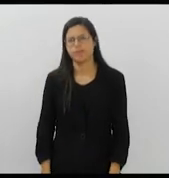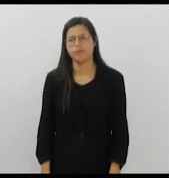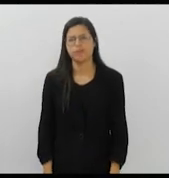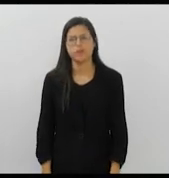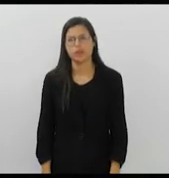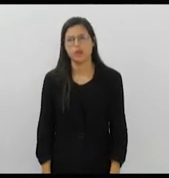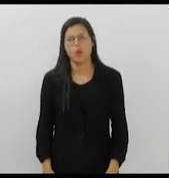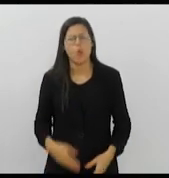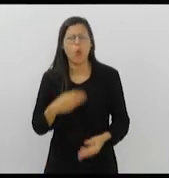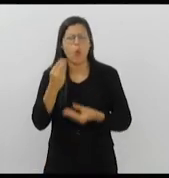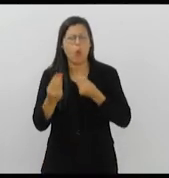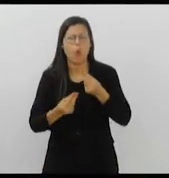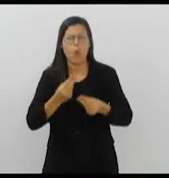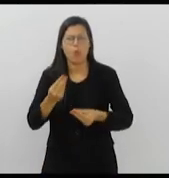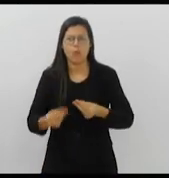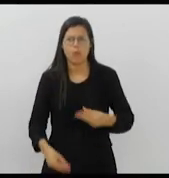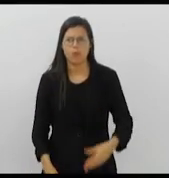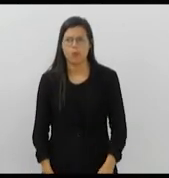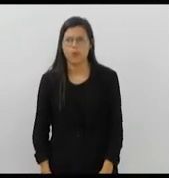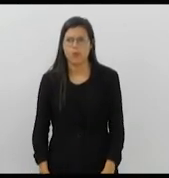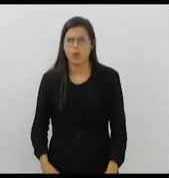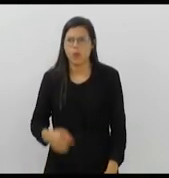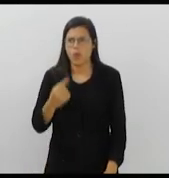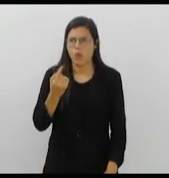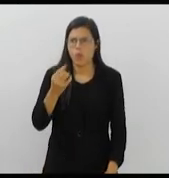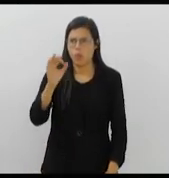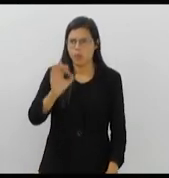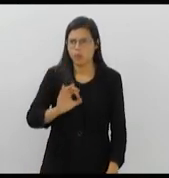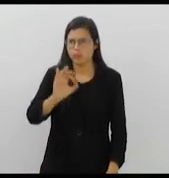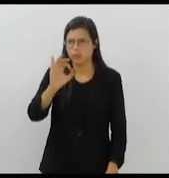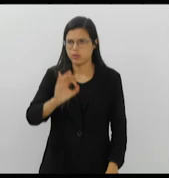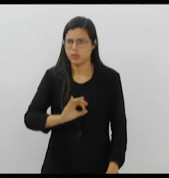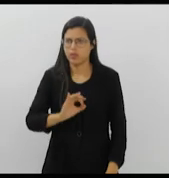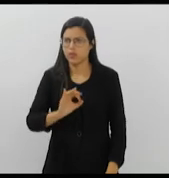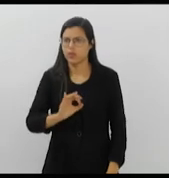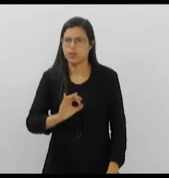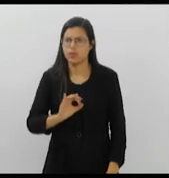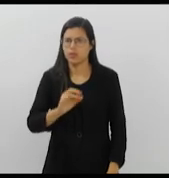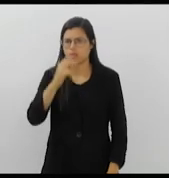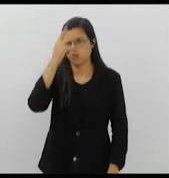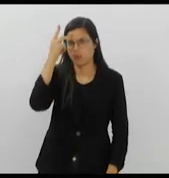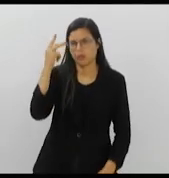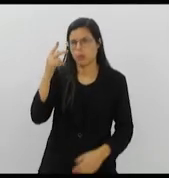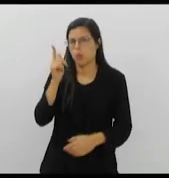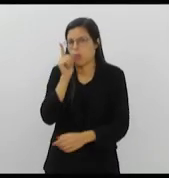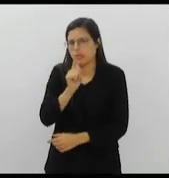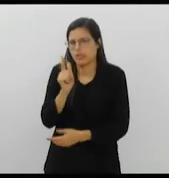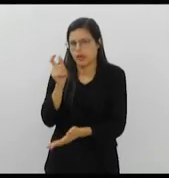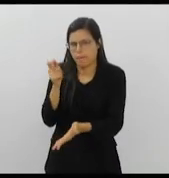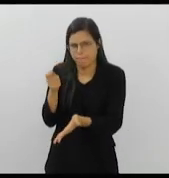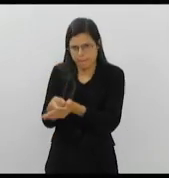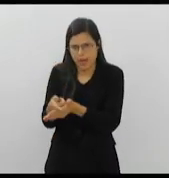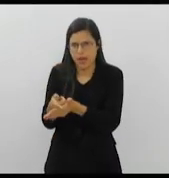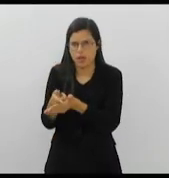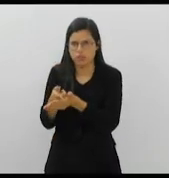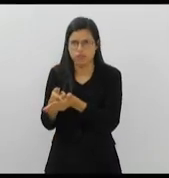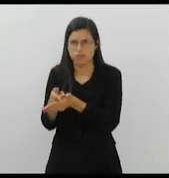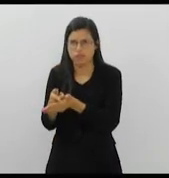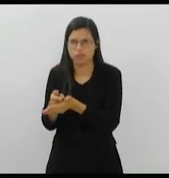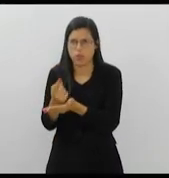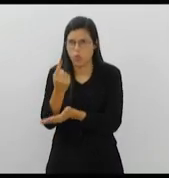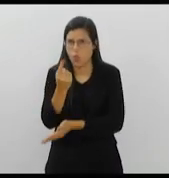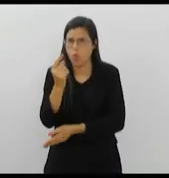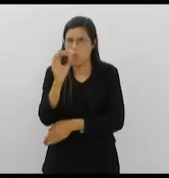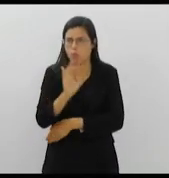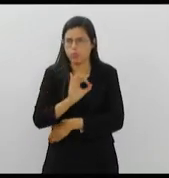que forma? 1% para quem pudesse pagá-lo em espécie,